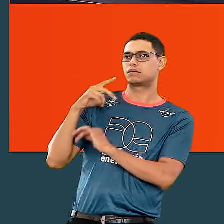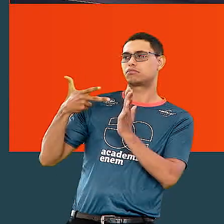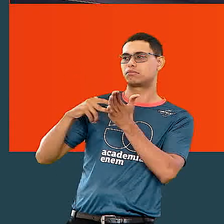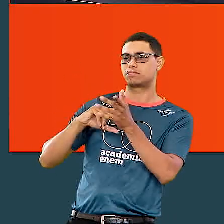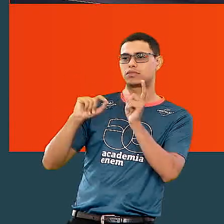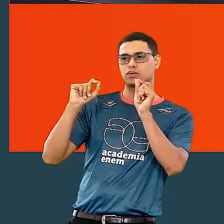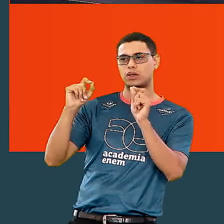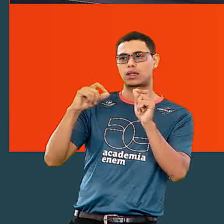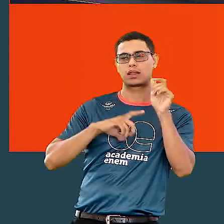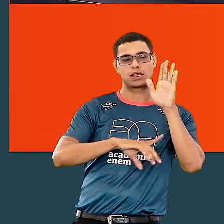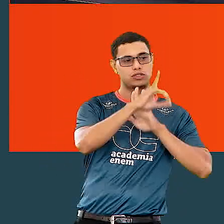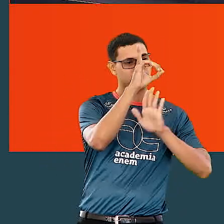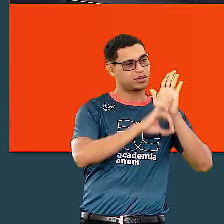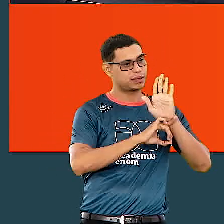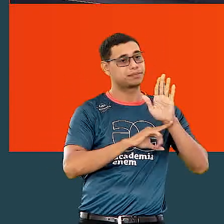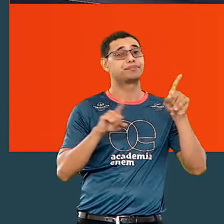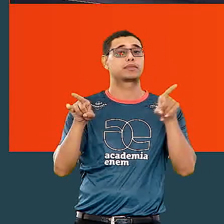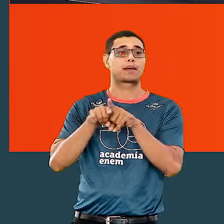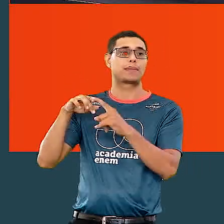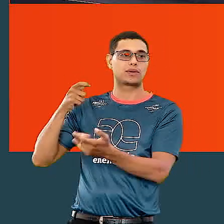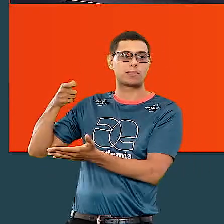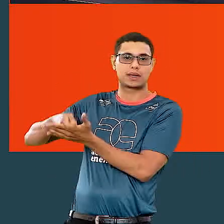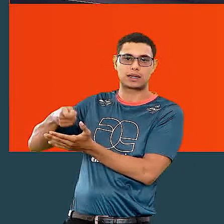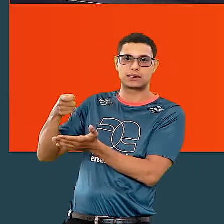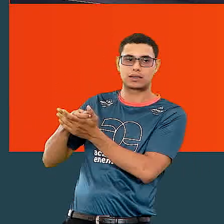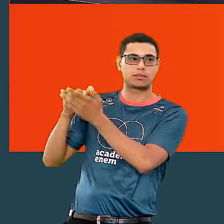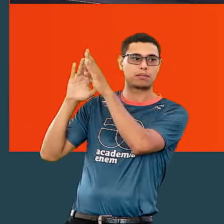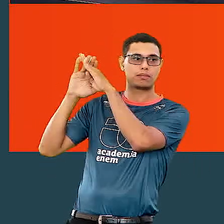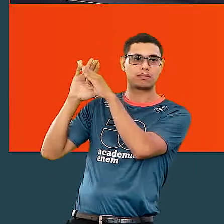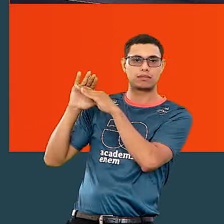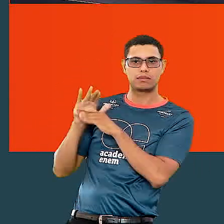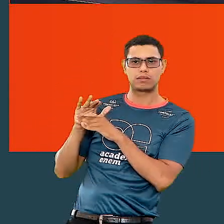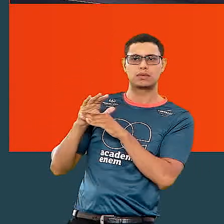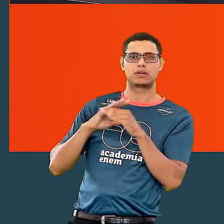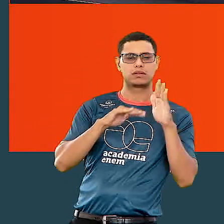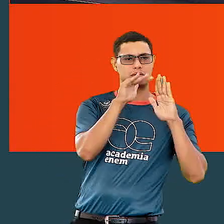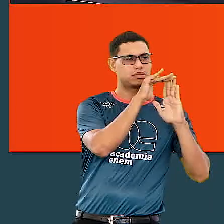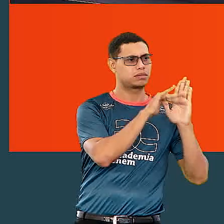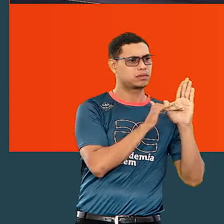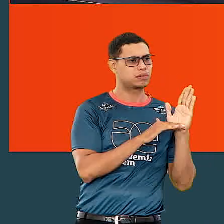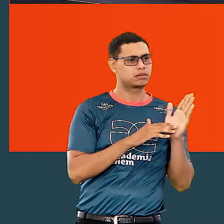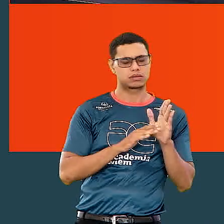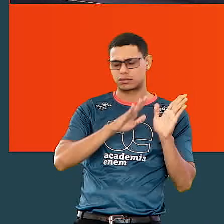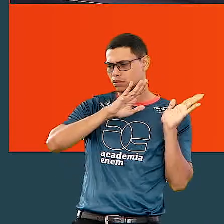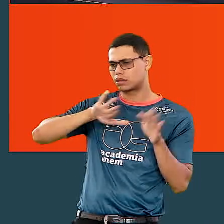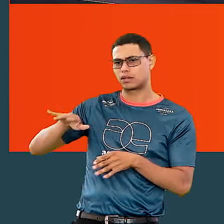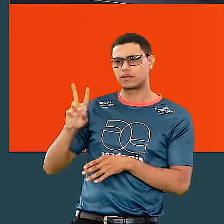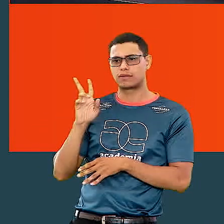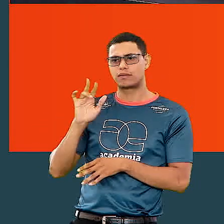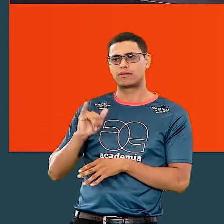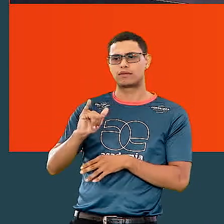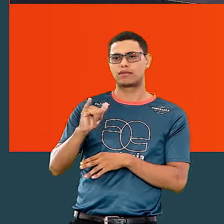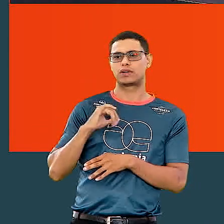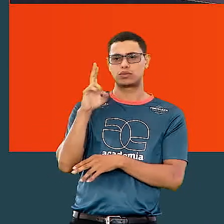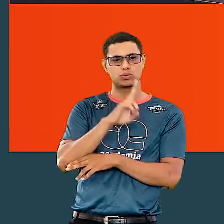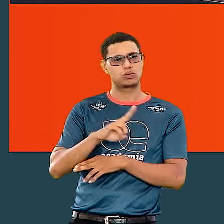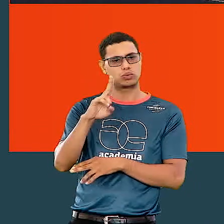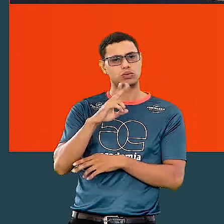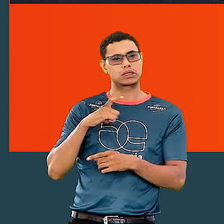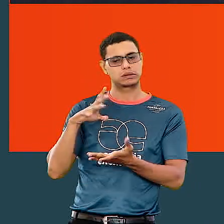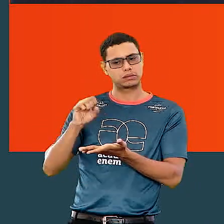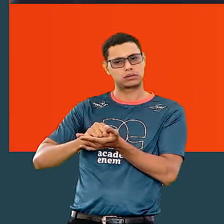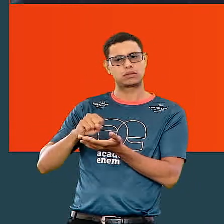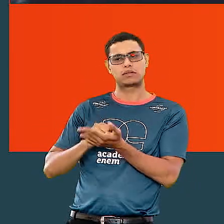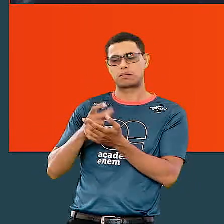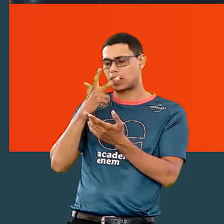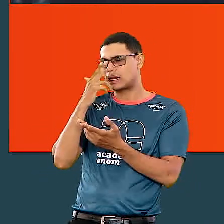direitos e deveres. Puxa a seta aí. Vixe, Isaac, fica só pedindo para puxar a seta. Macho, gasta essa tua tinta, mano. Deixa de ser assim.